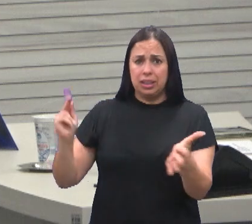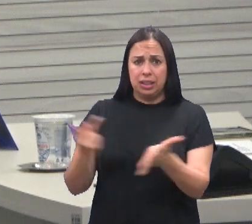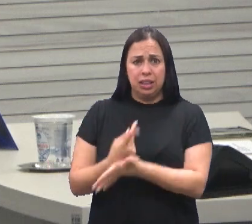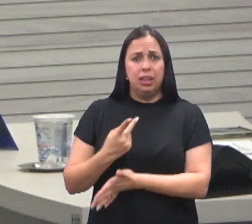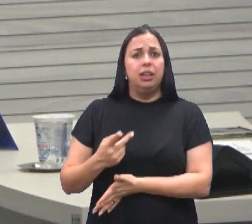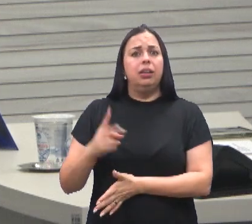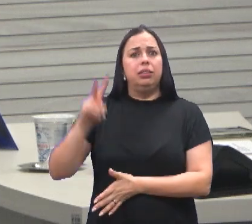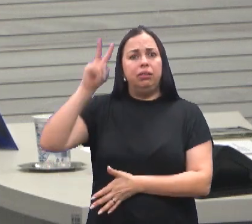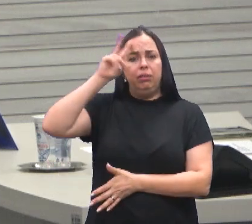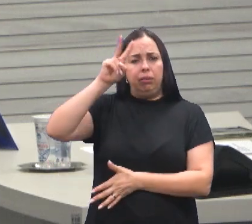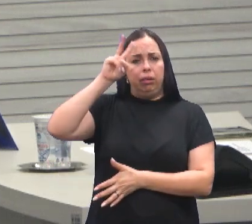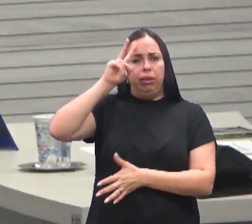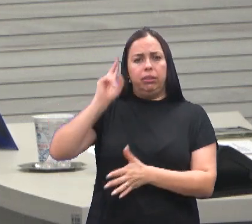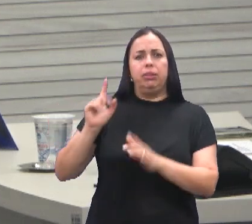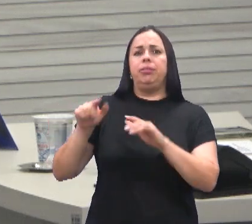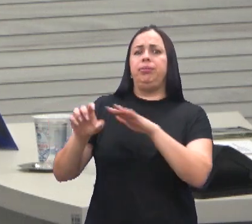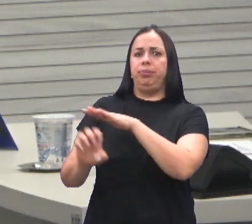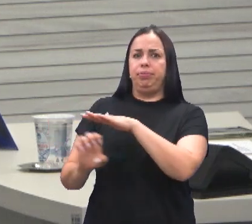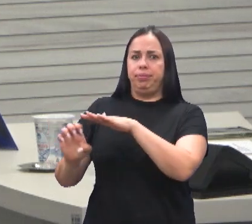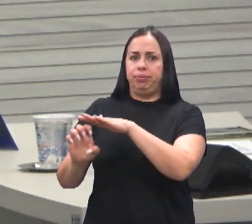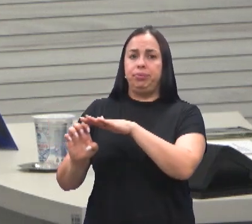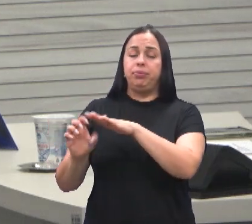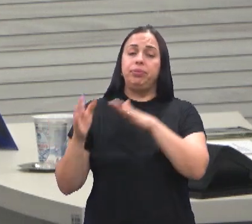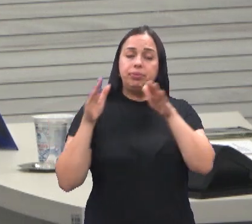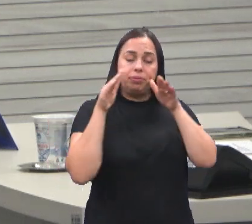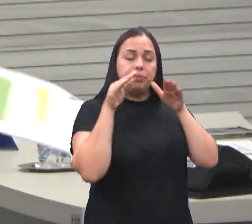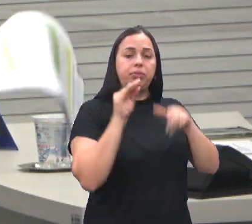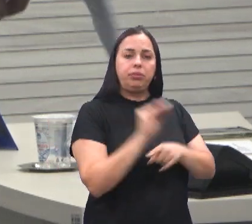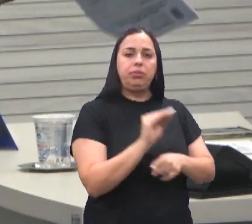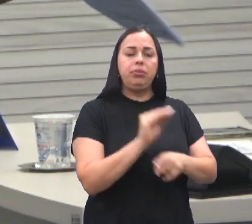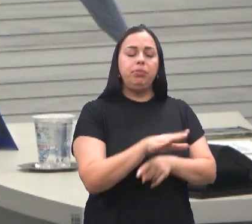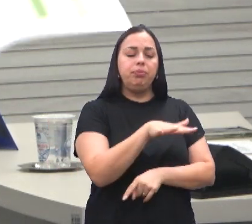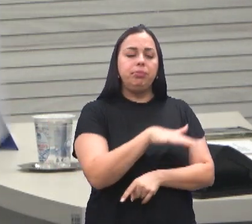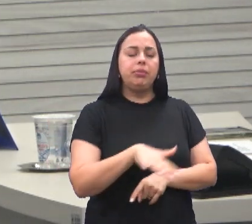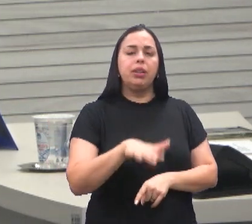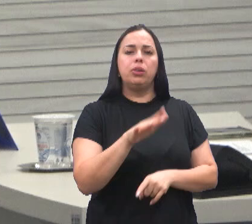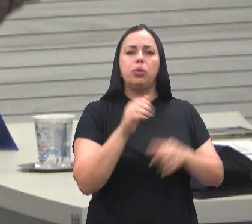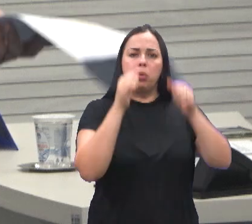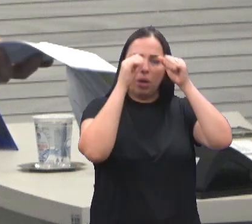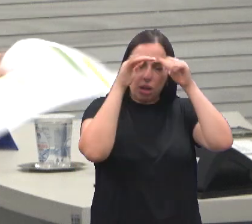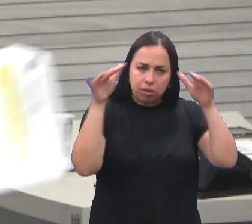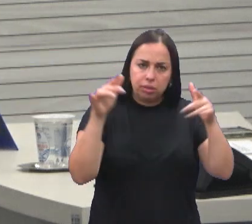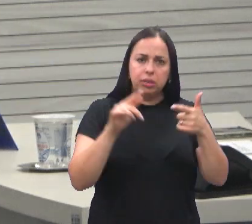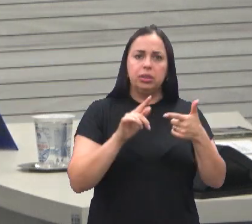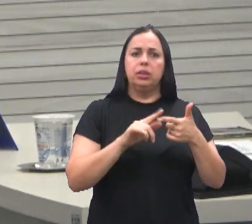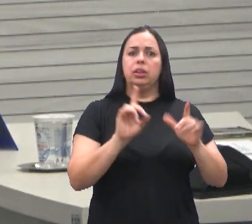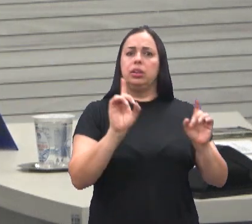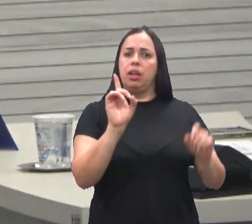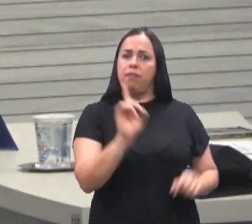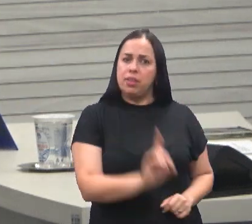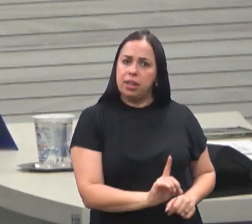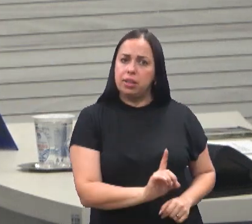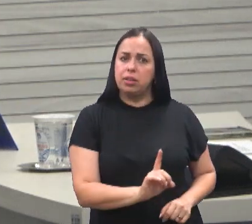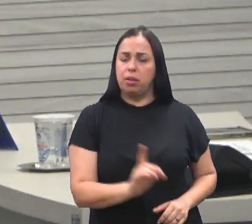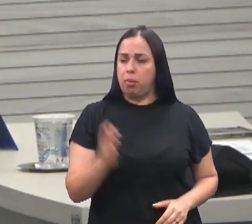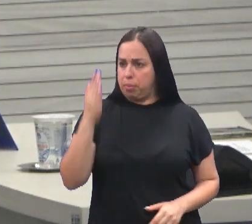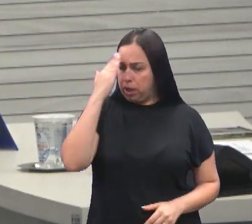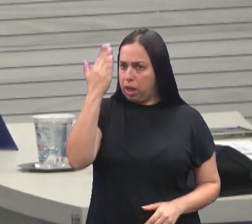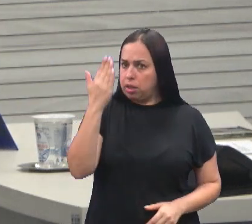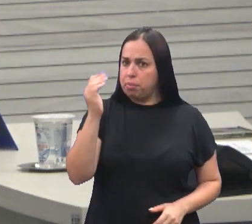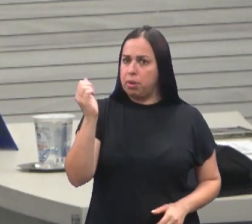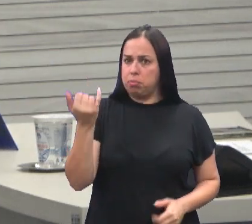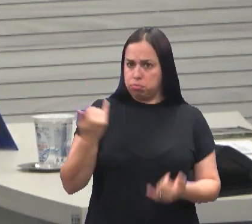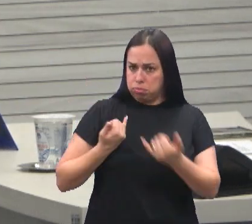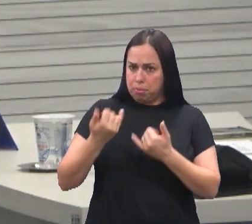pelo auxílio de crianças especiais, né? Os autistas e crianças com deficiência. Obrigado, vereadora Amélia.